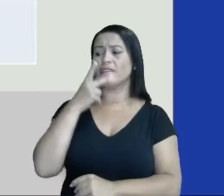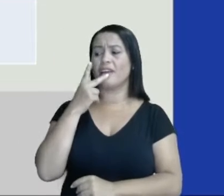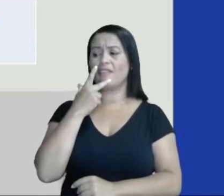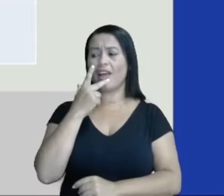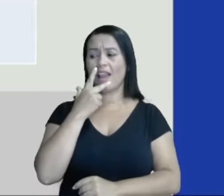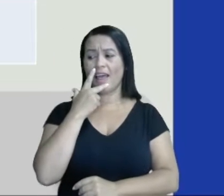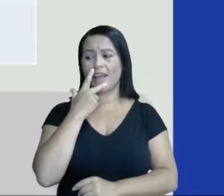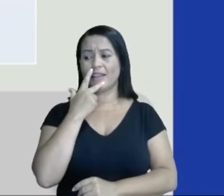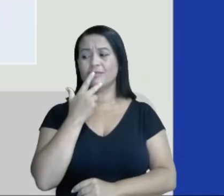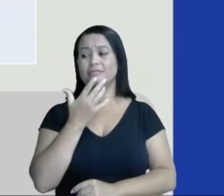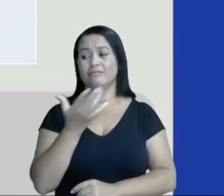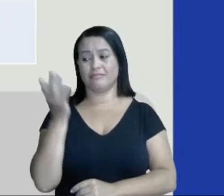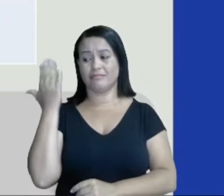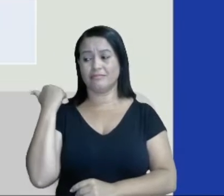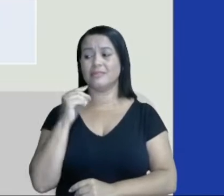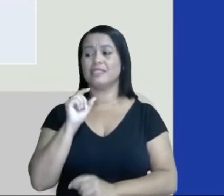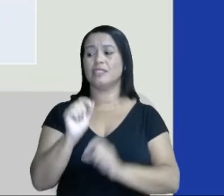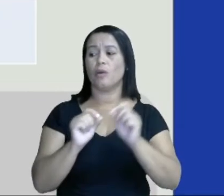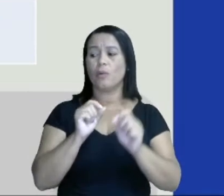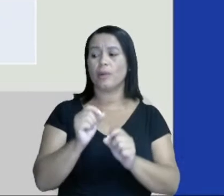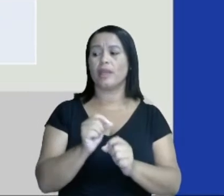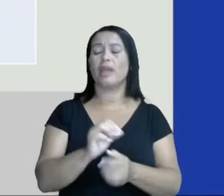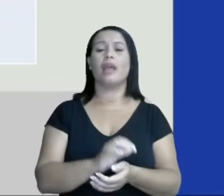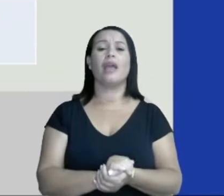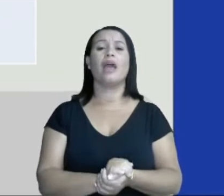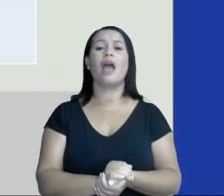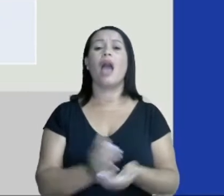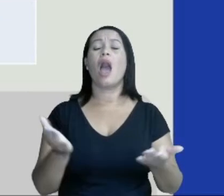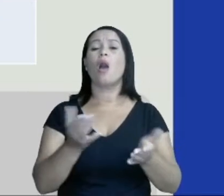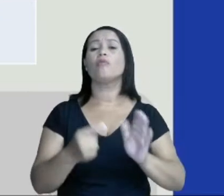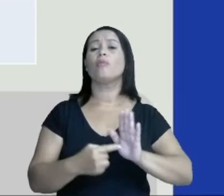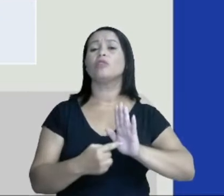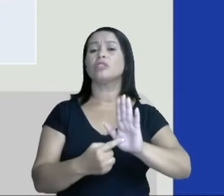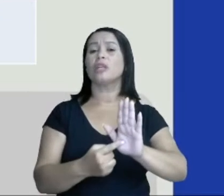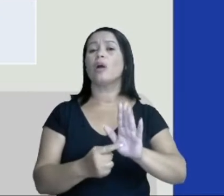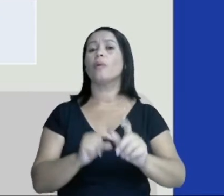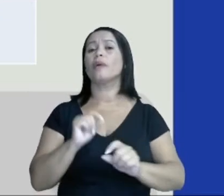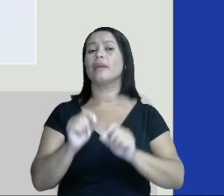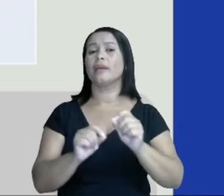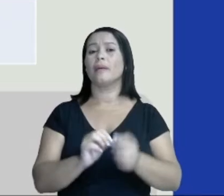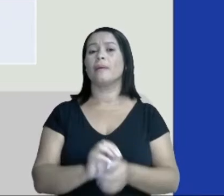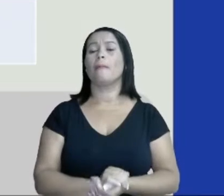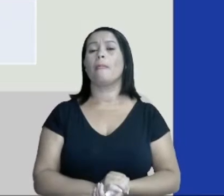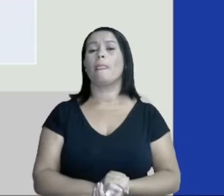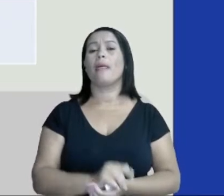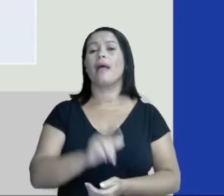pronto? Os las han mostrado. Ou seja,